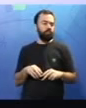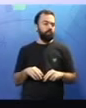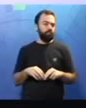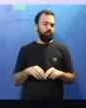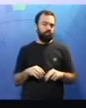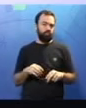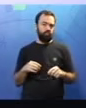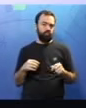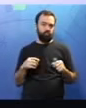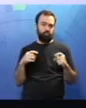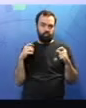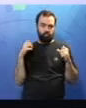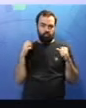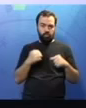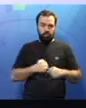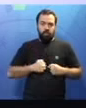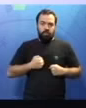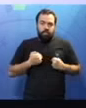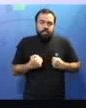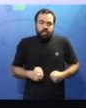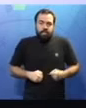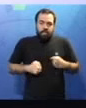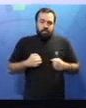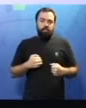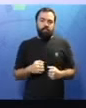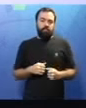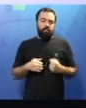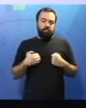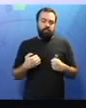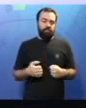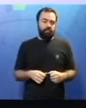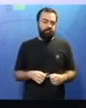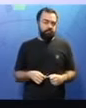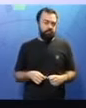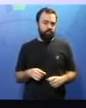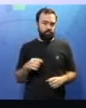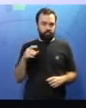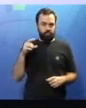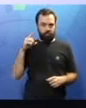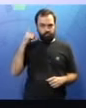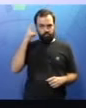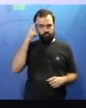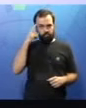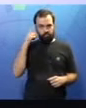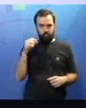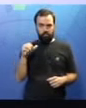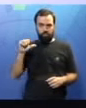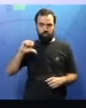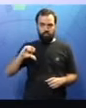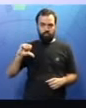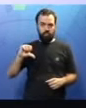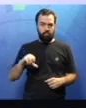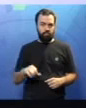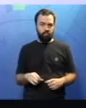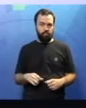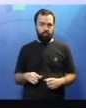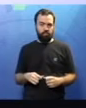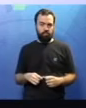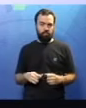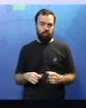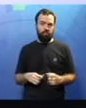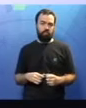que irrita a pessoa, ela diminui a capacidade mental, provoca